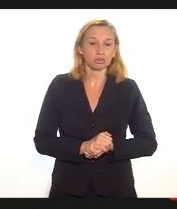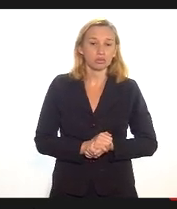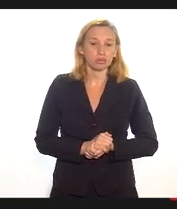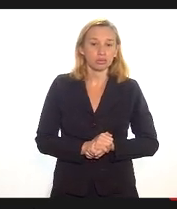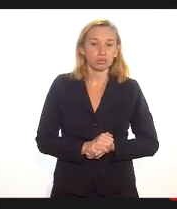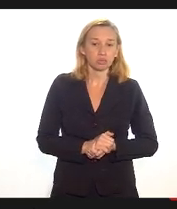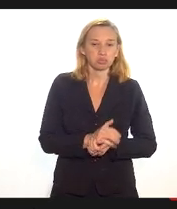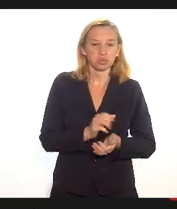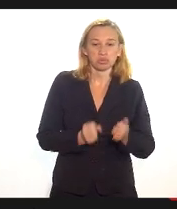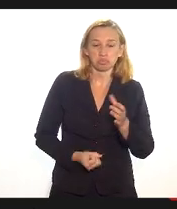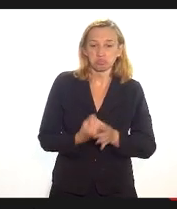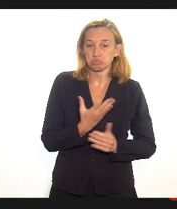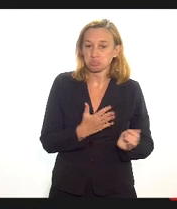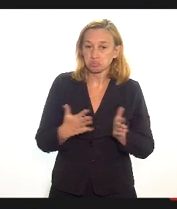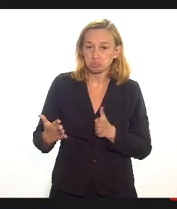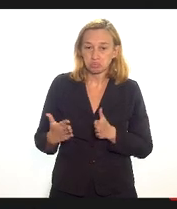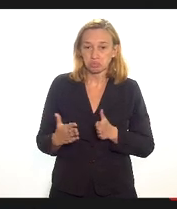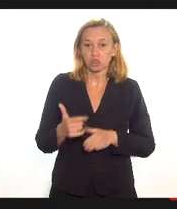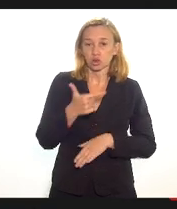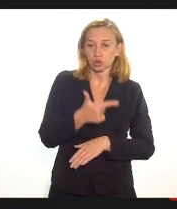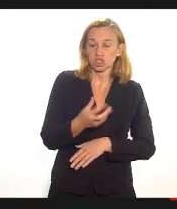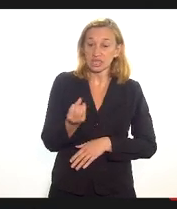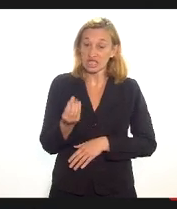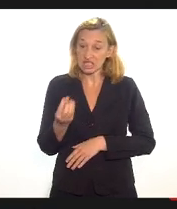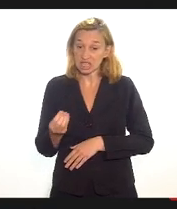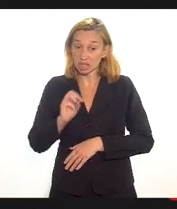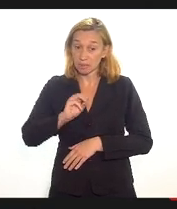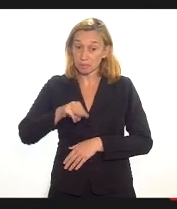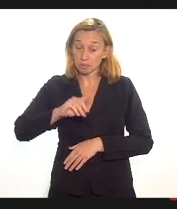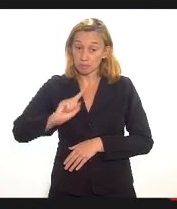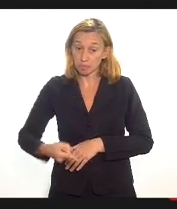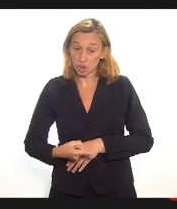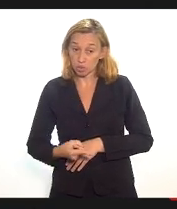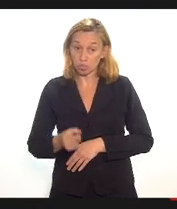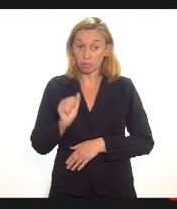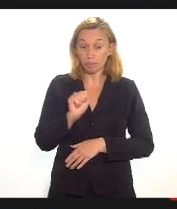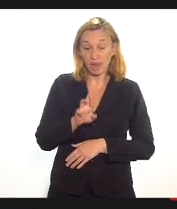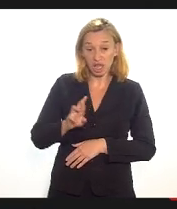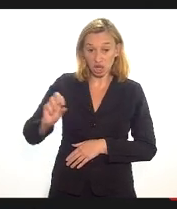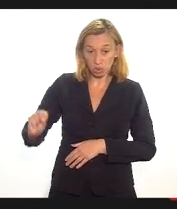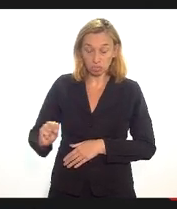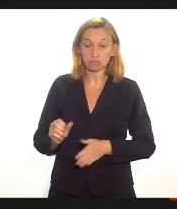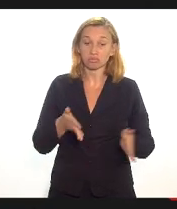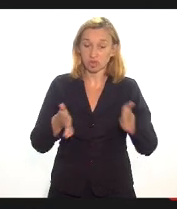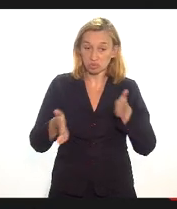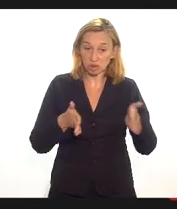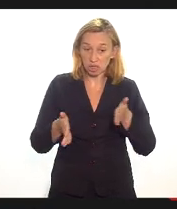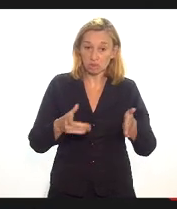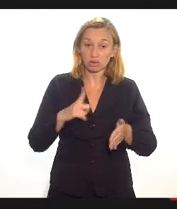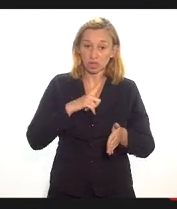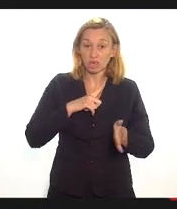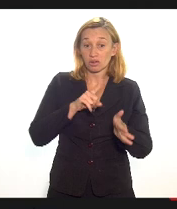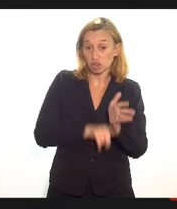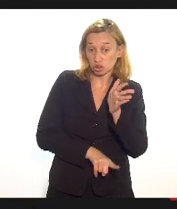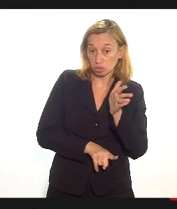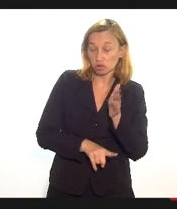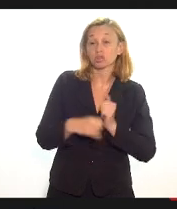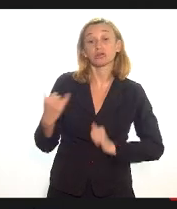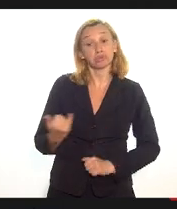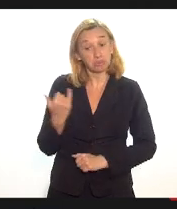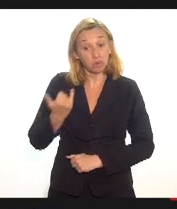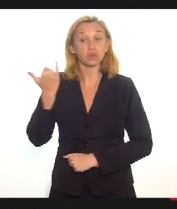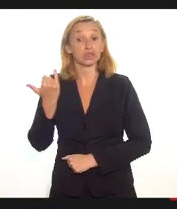uma produção da ordem de 260 mil barris por dia. Né? Então, houve nesse período, então, uma redução